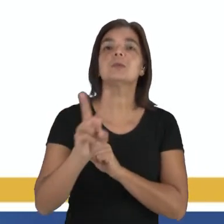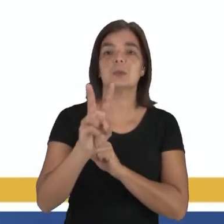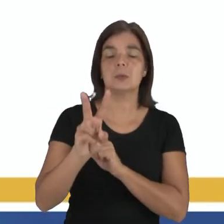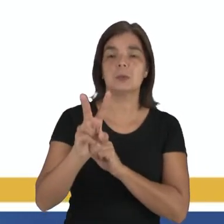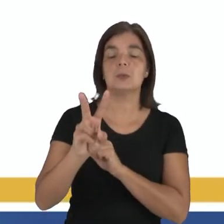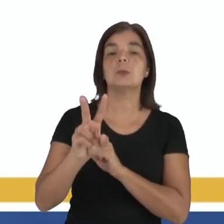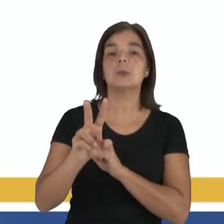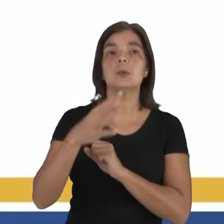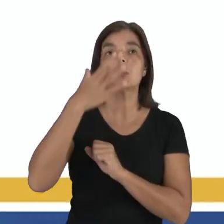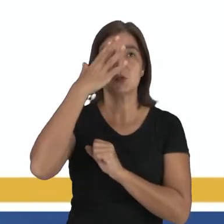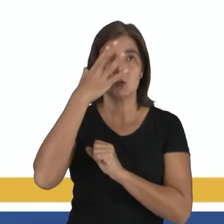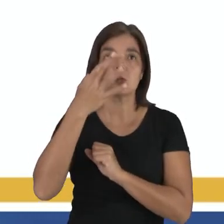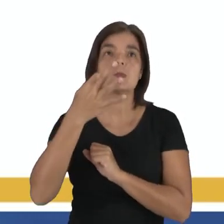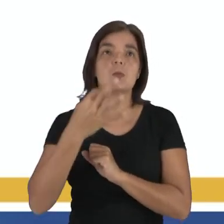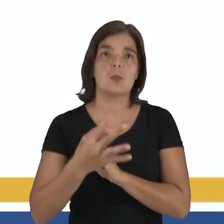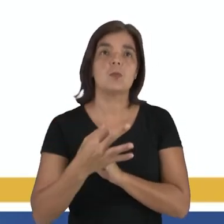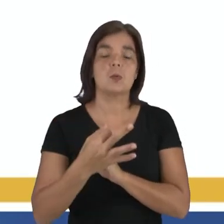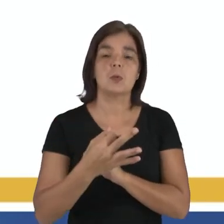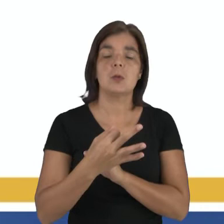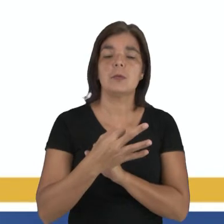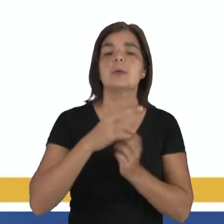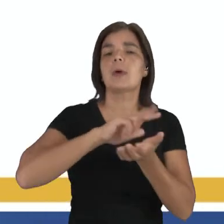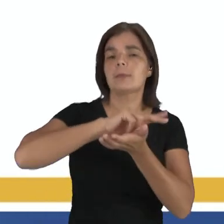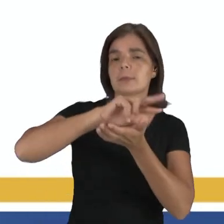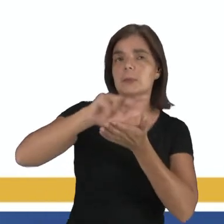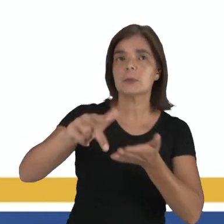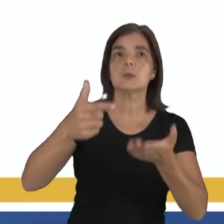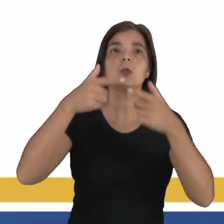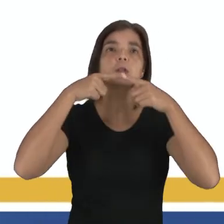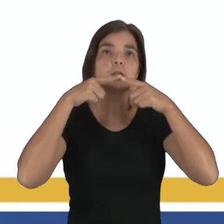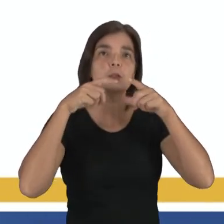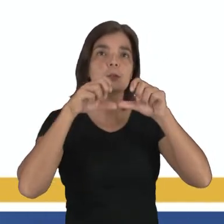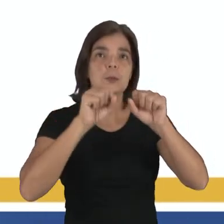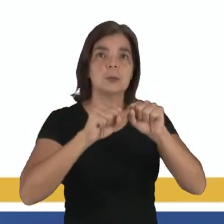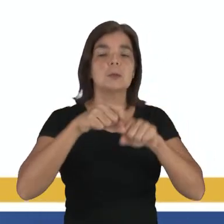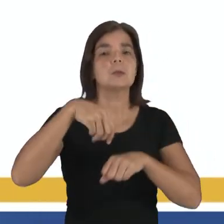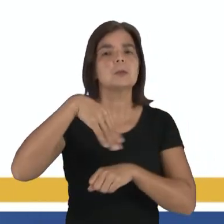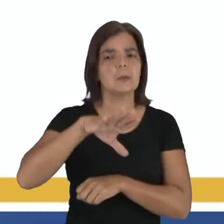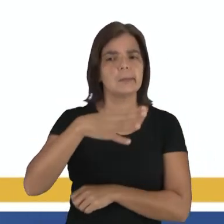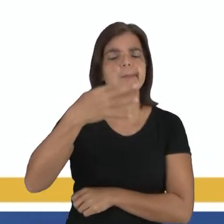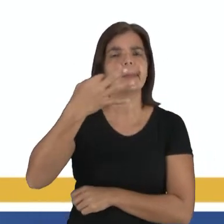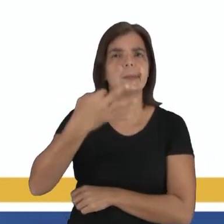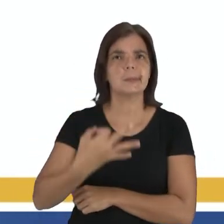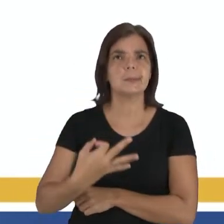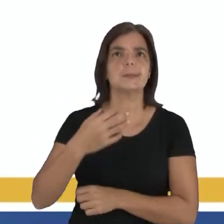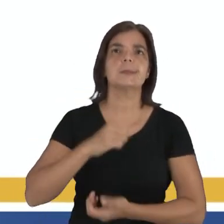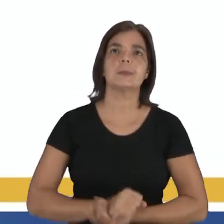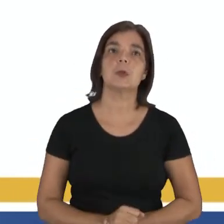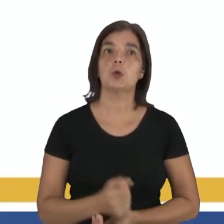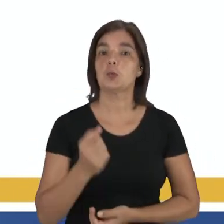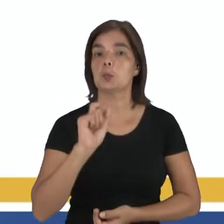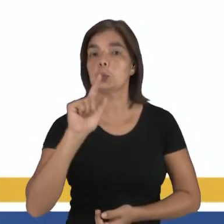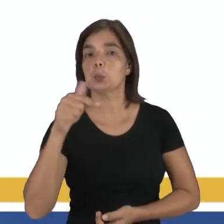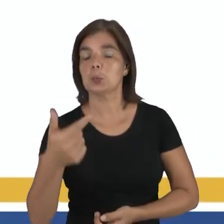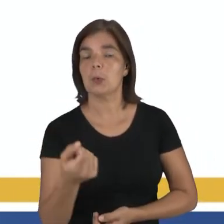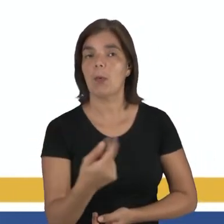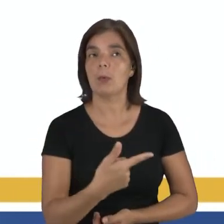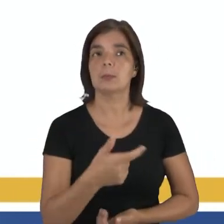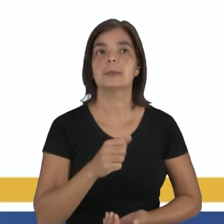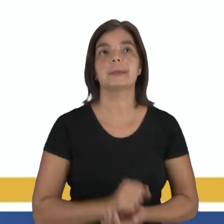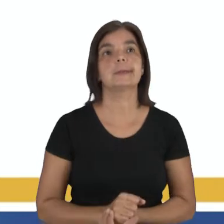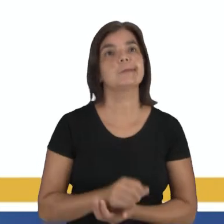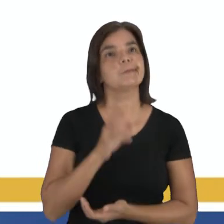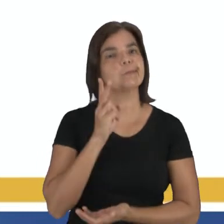baseia em um sistema de valores que afirma que determinadas variedades linguísticas são mais corretas do que